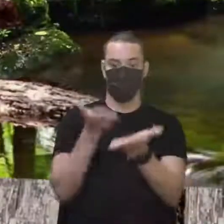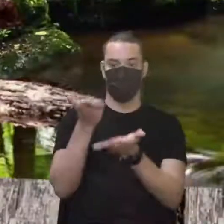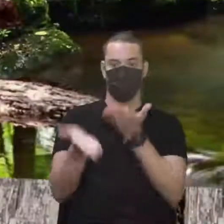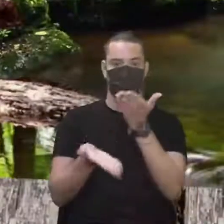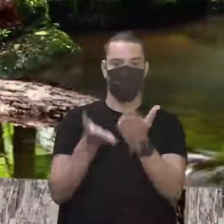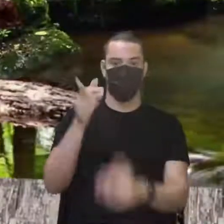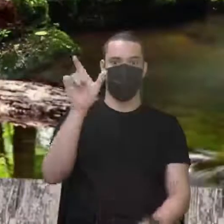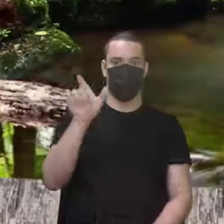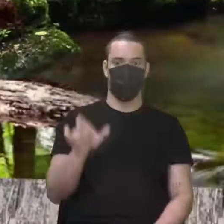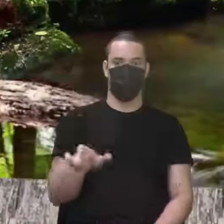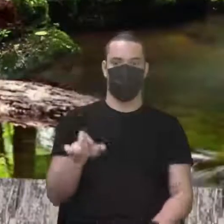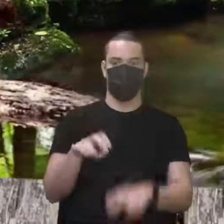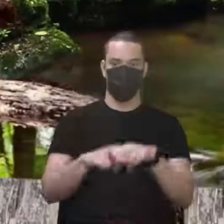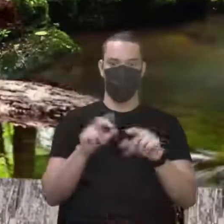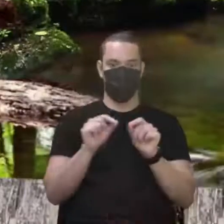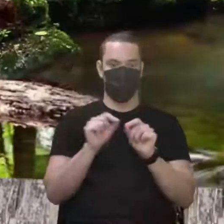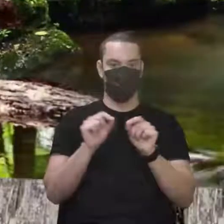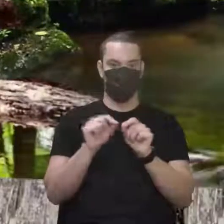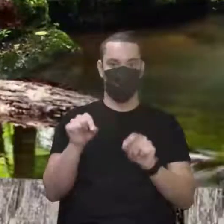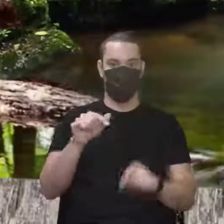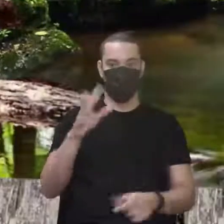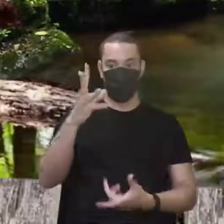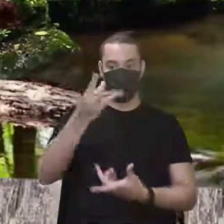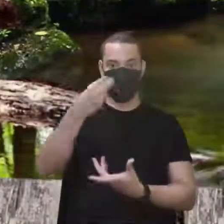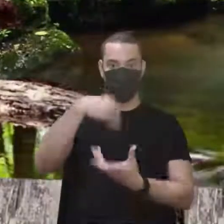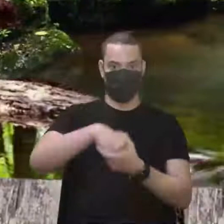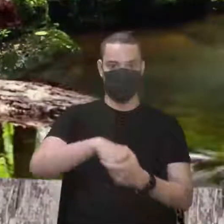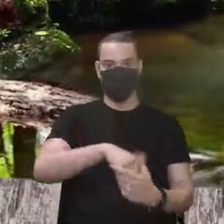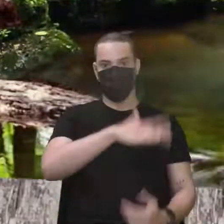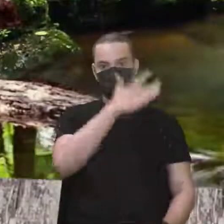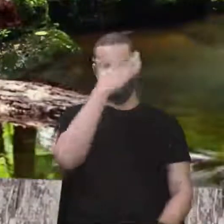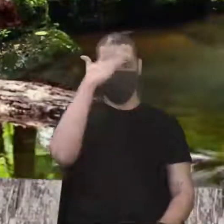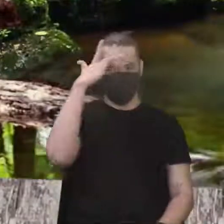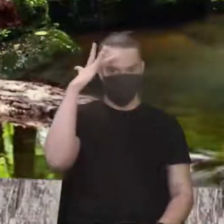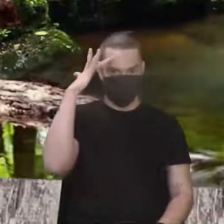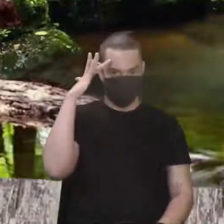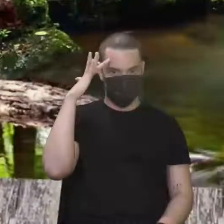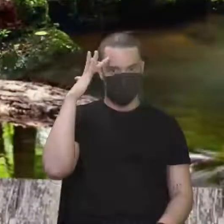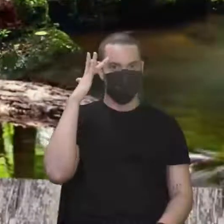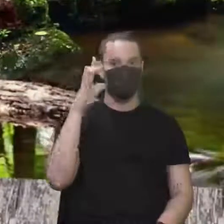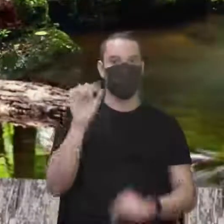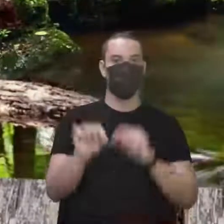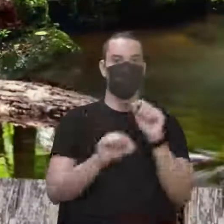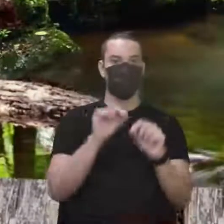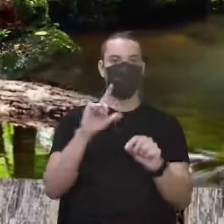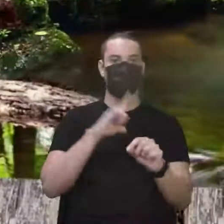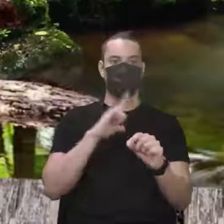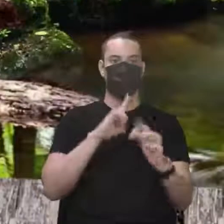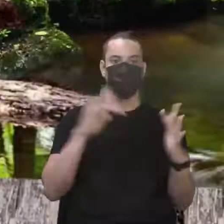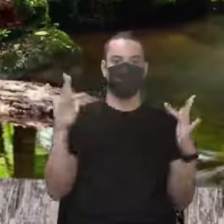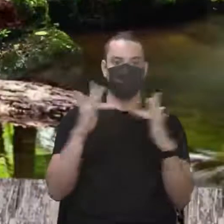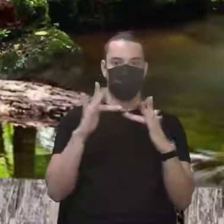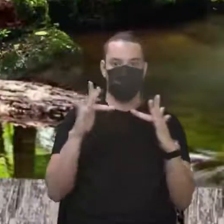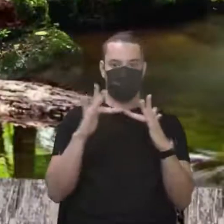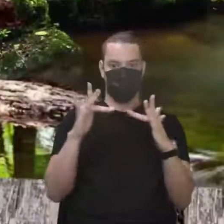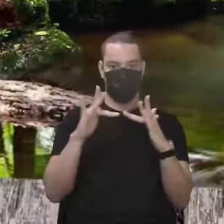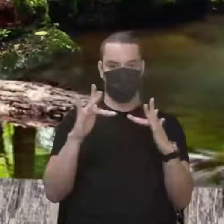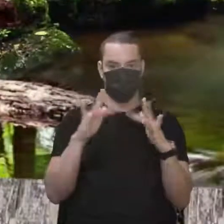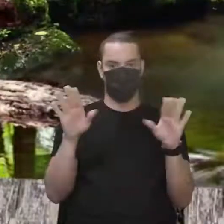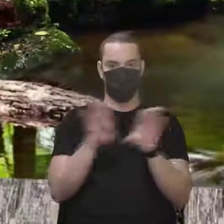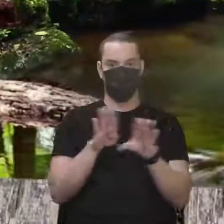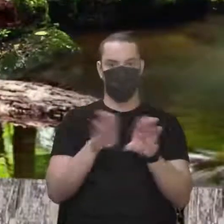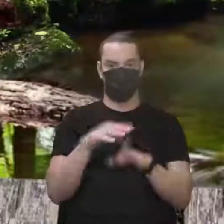Medicamentos. Esses organismos dentro desse indivíduo debilitado está tendo contato com